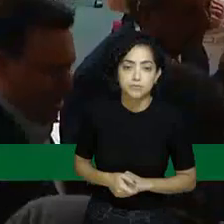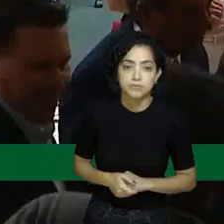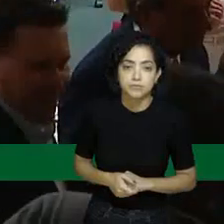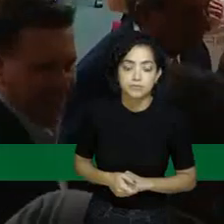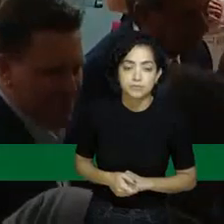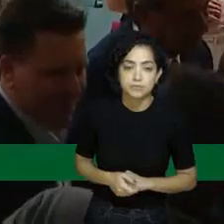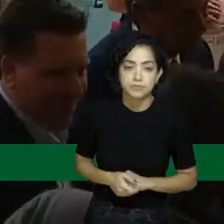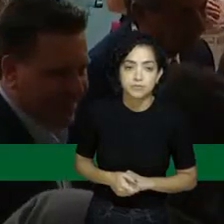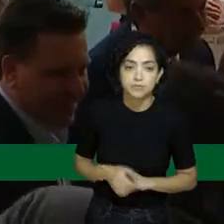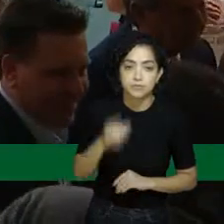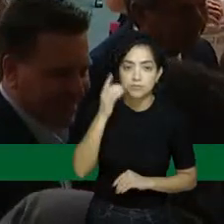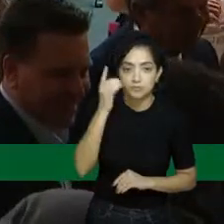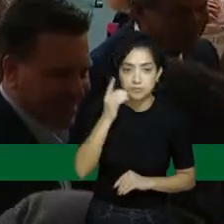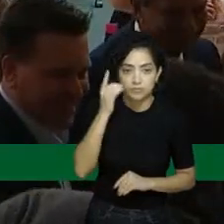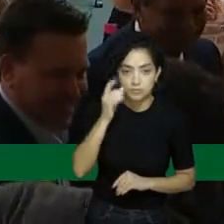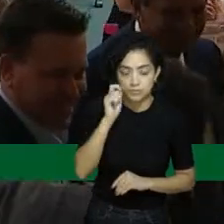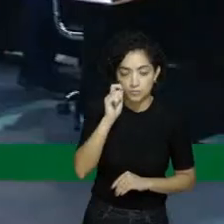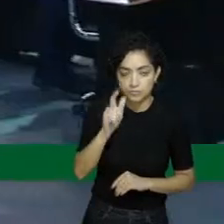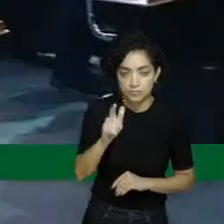Deputado Antídio Lunelli.